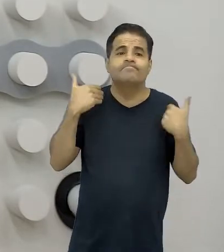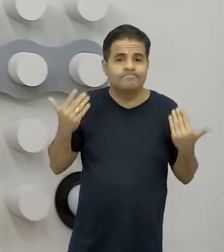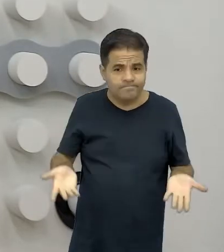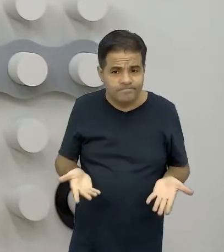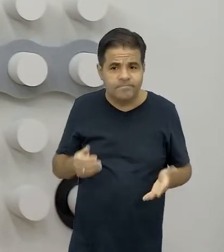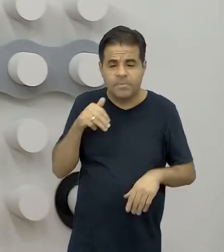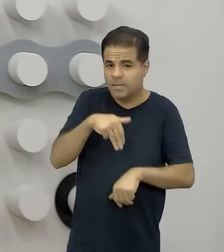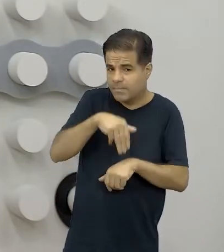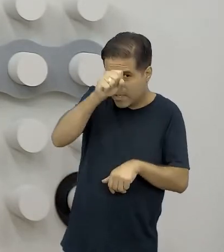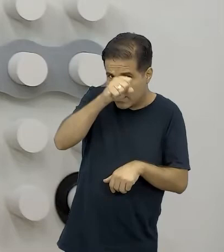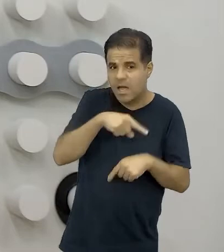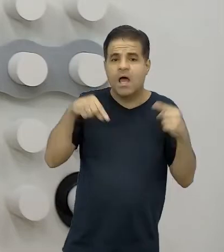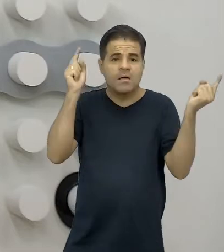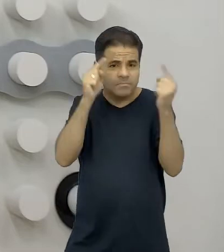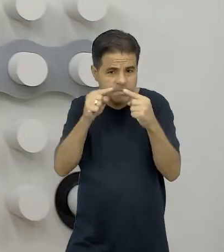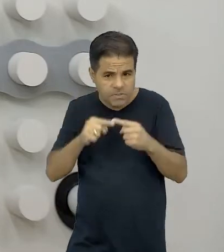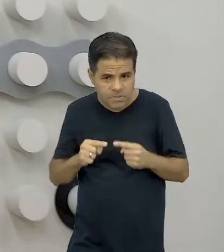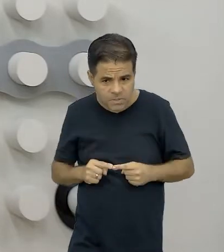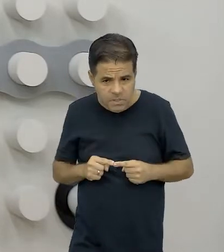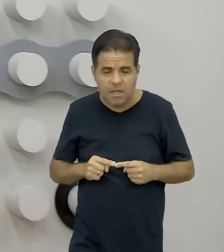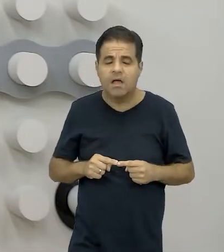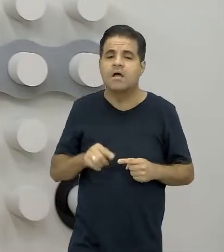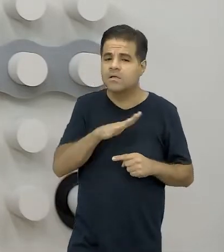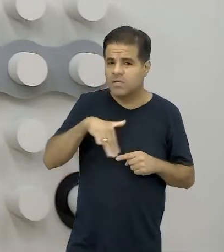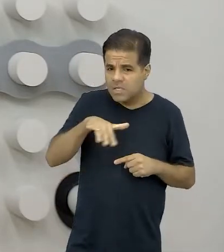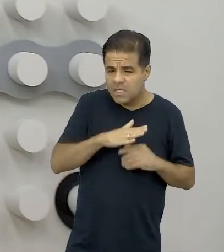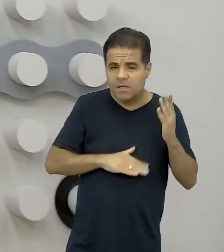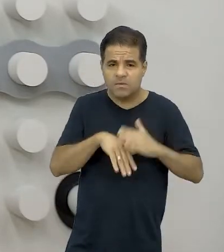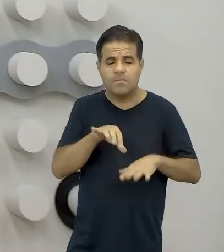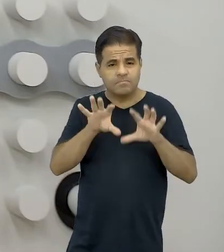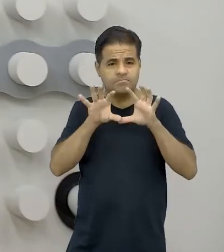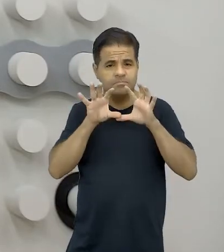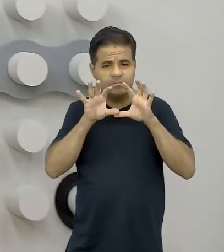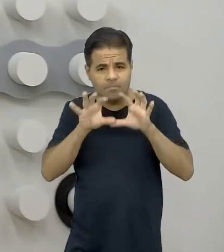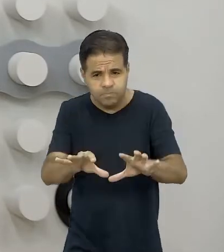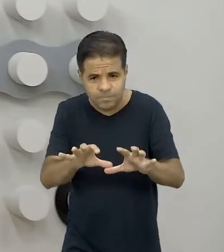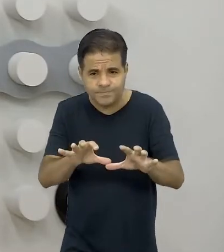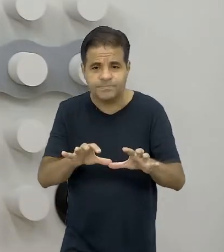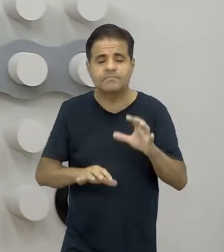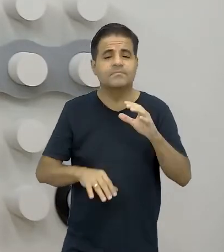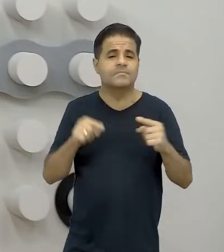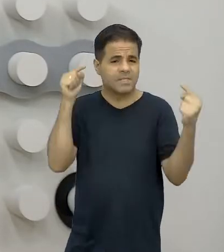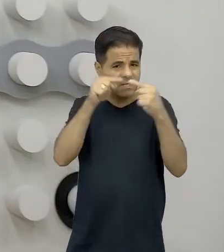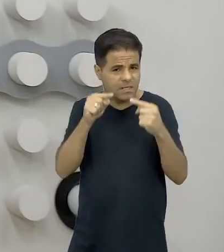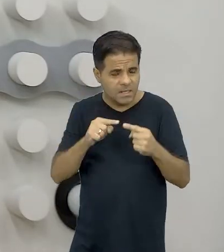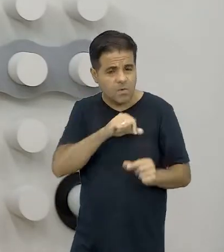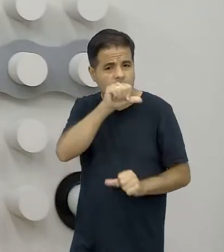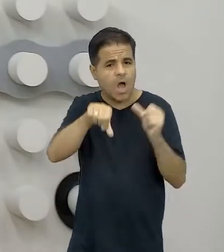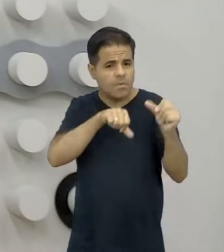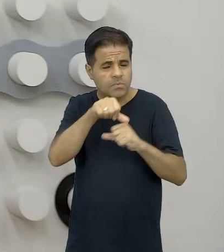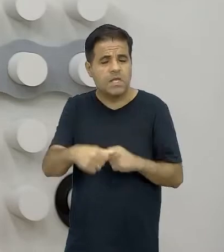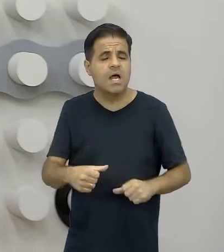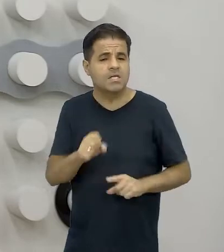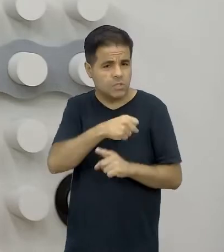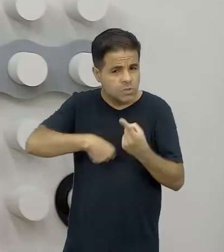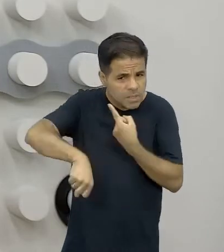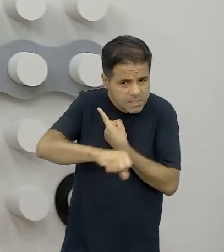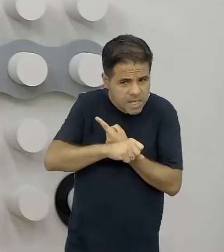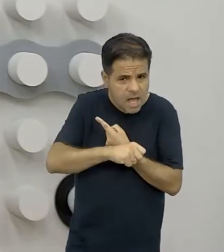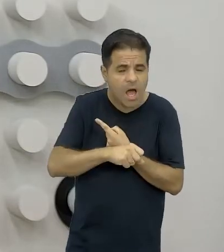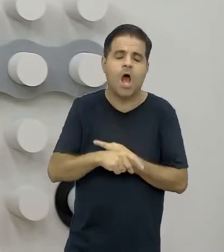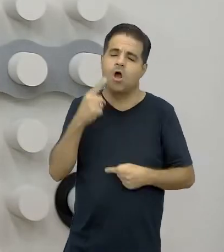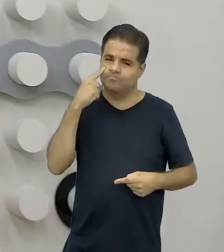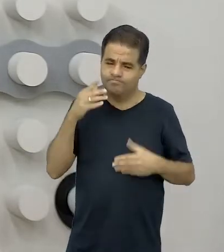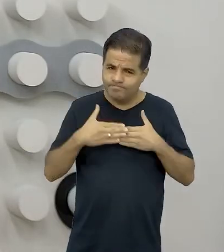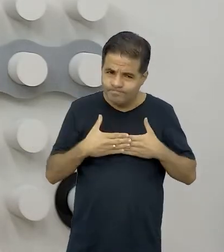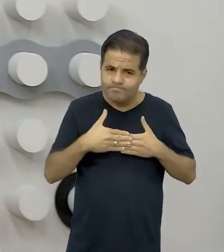ser mestre ou ser aprendiz, isso tem algum impacto, algo a ver com a mudança social? É isso que a gente vai ver